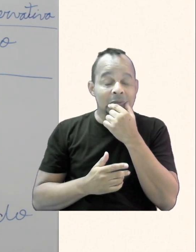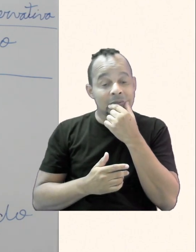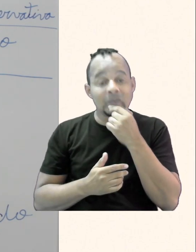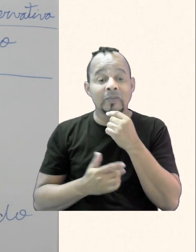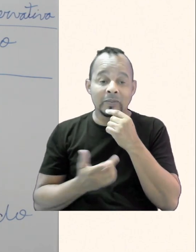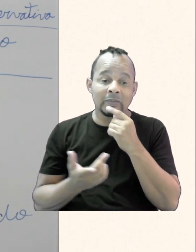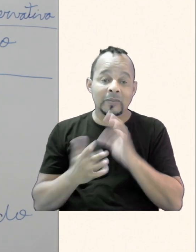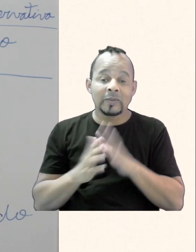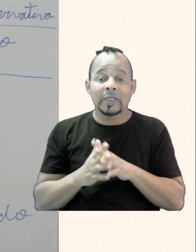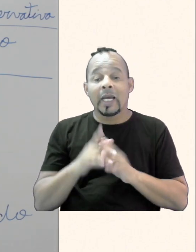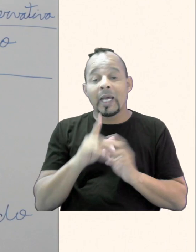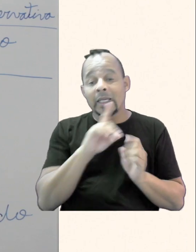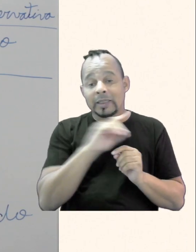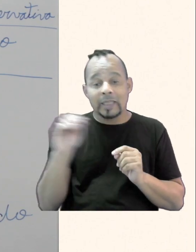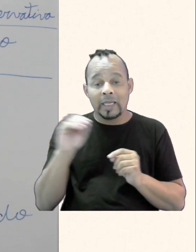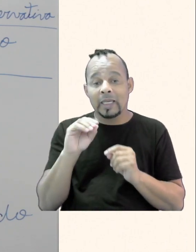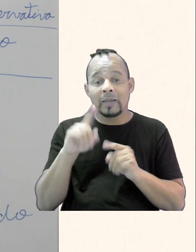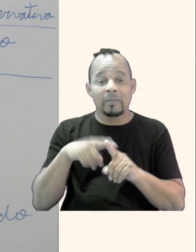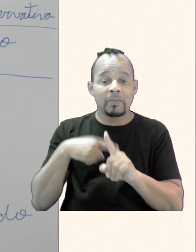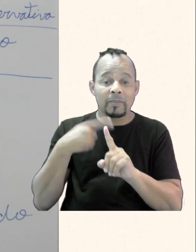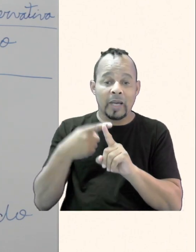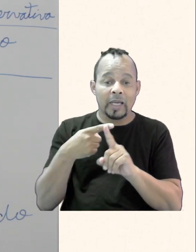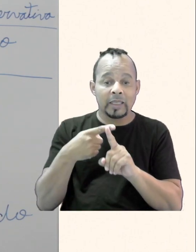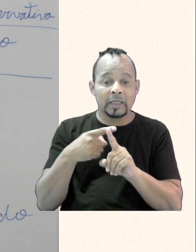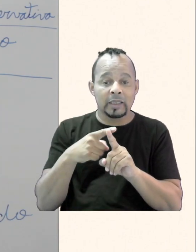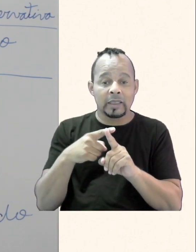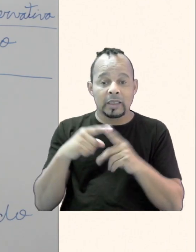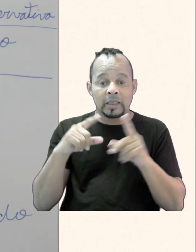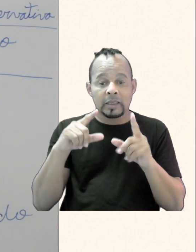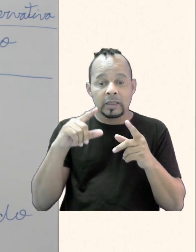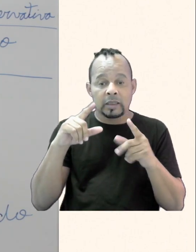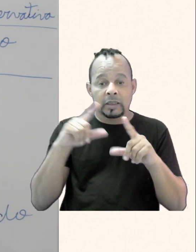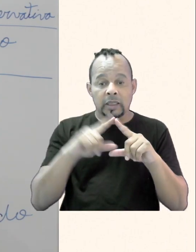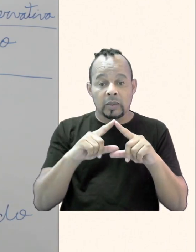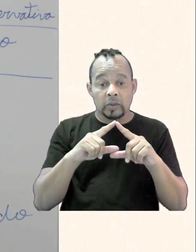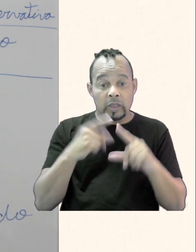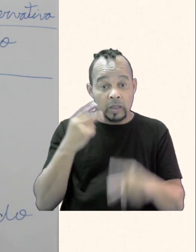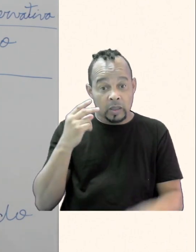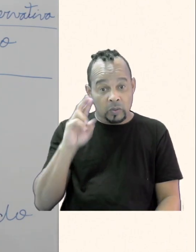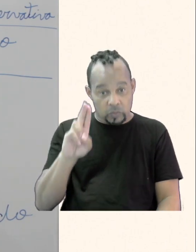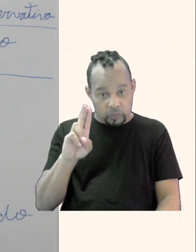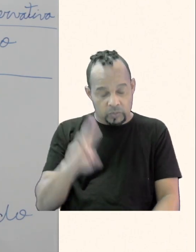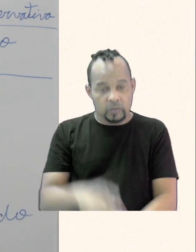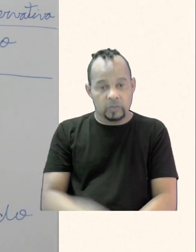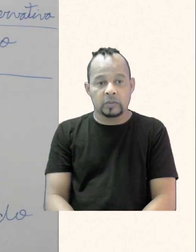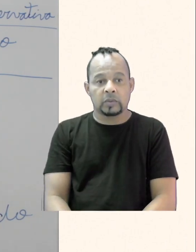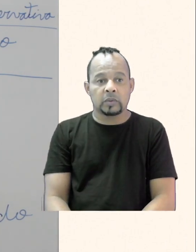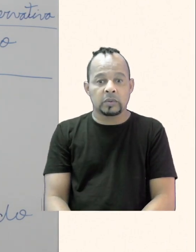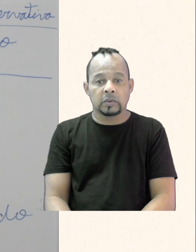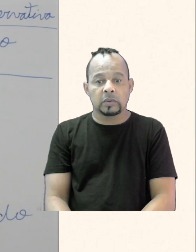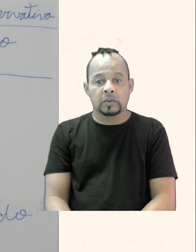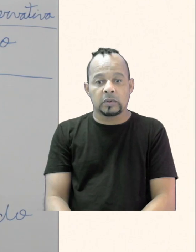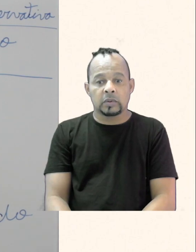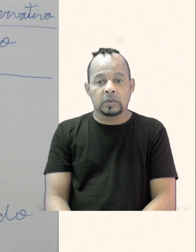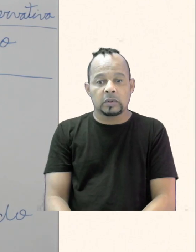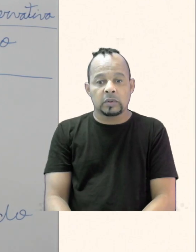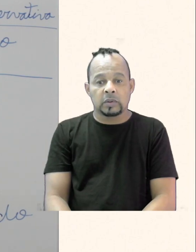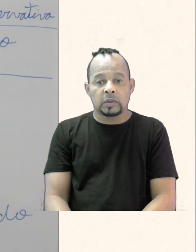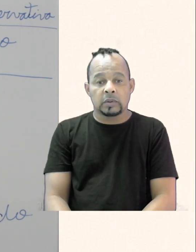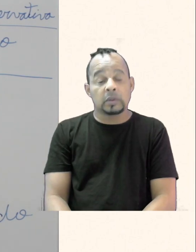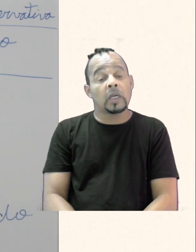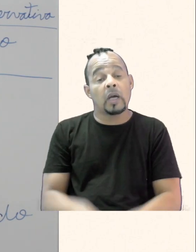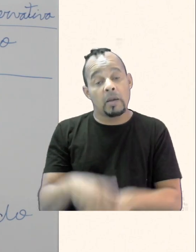mais ΔU. Tranquilo? 100 mais essa integral. Enfim, eu posso encontrar uma